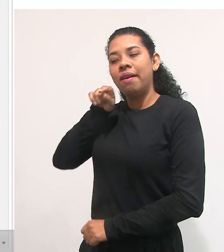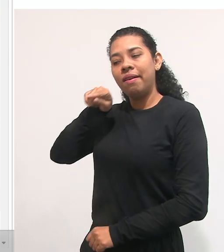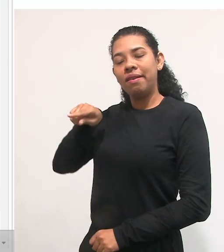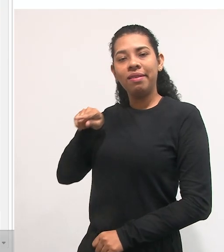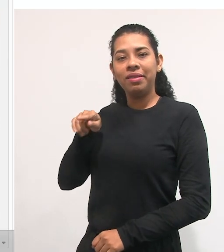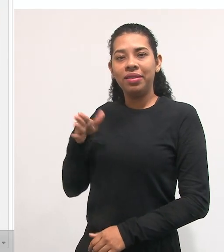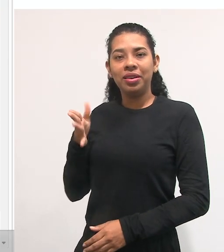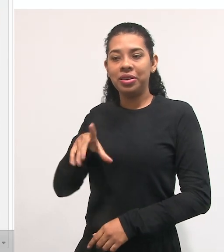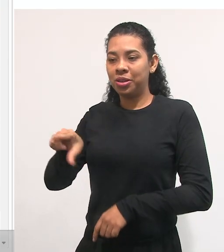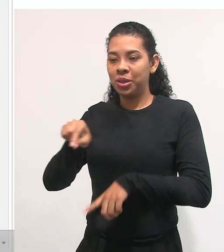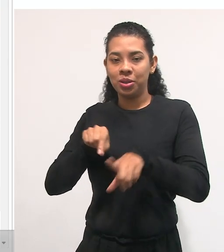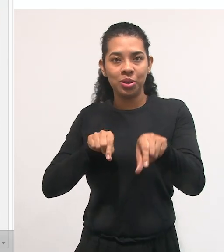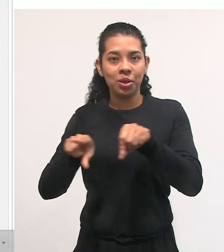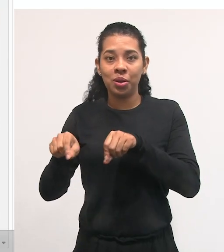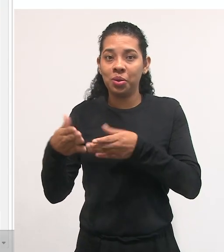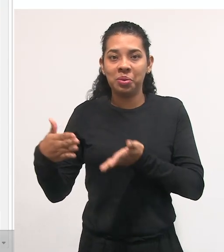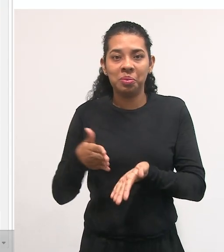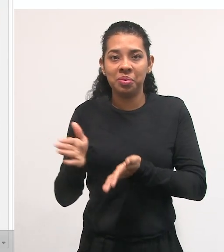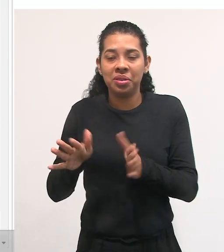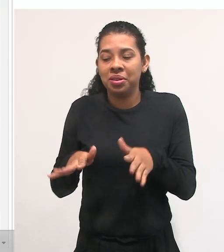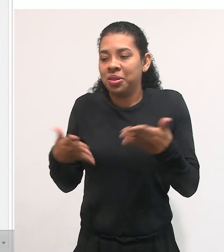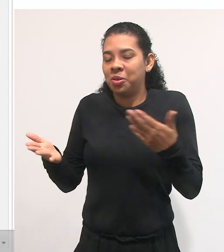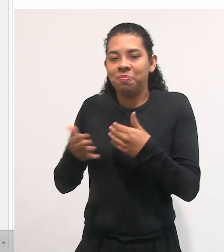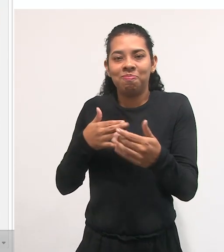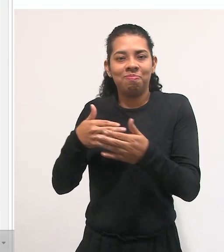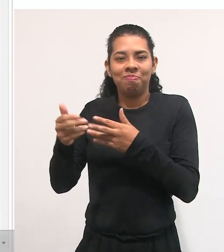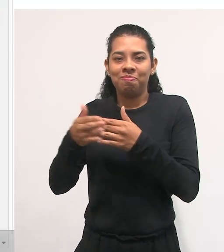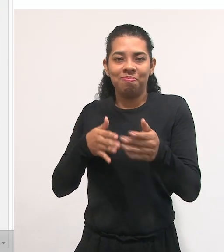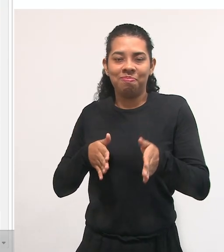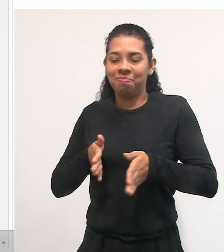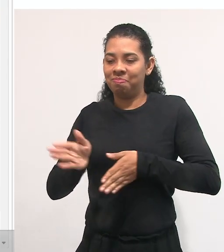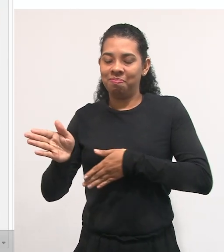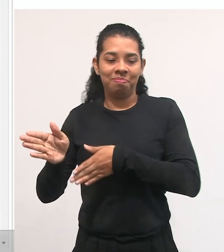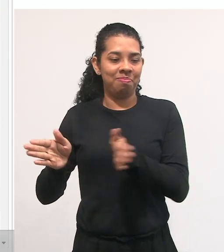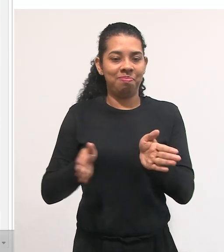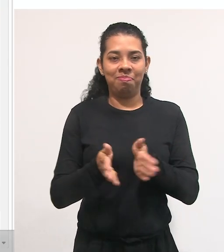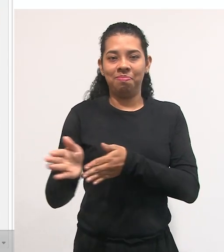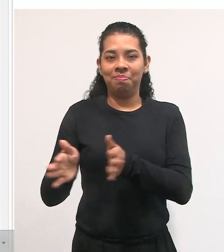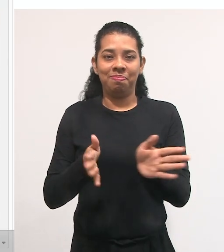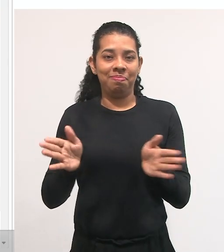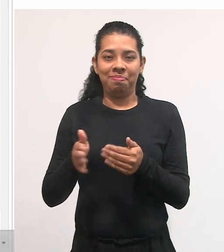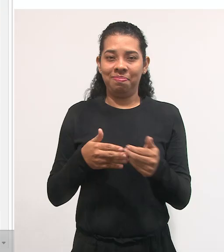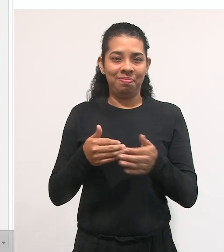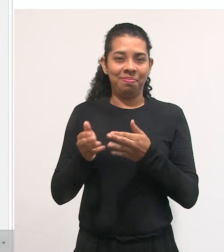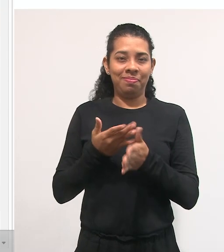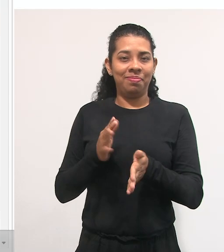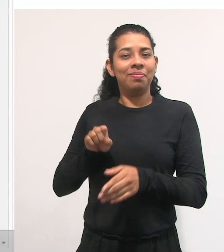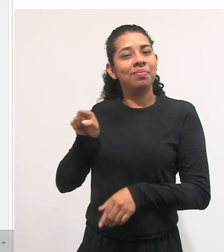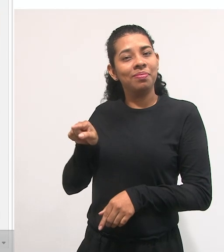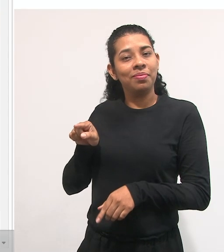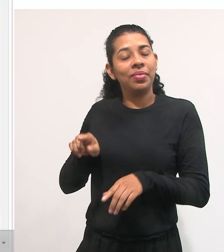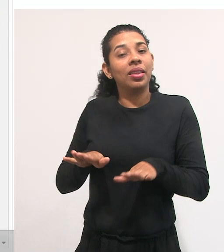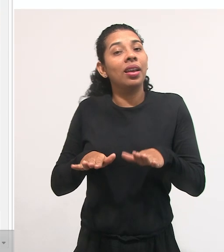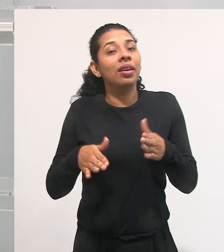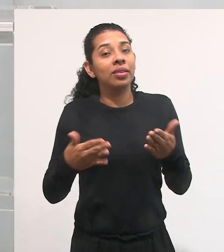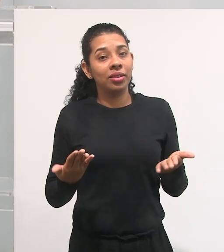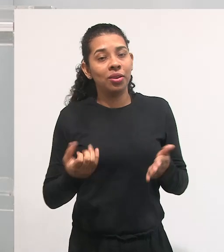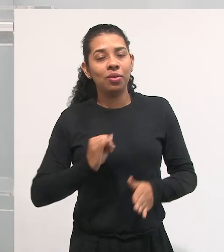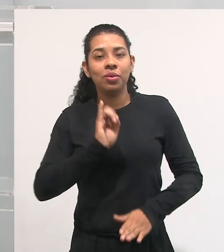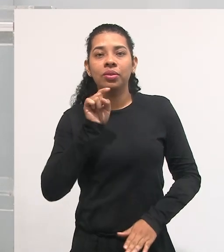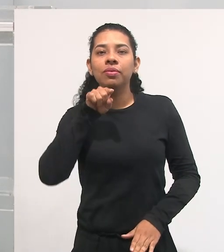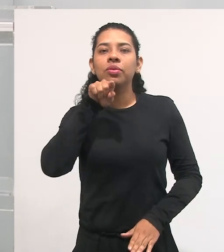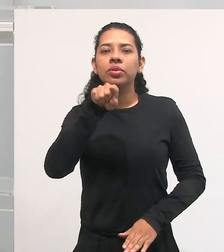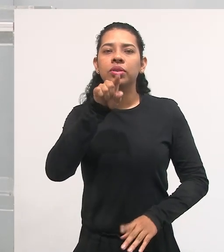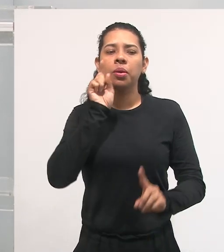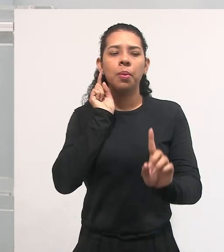sabe para onde ir então qualquer caminho serve Pois é qualquer caminho serve se você não